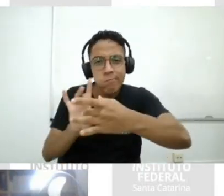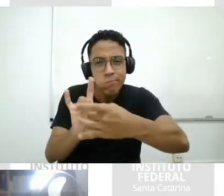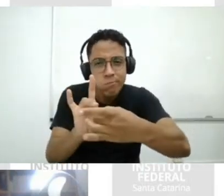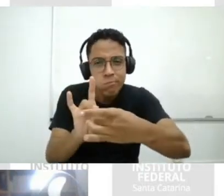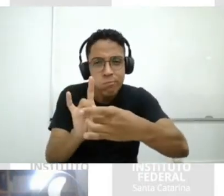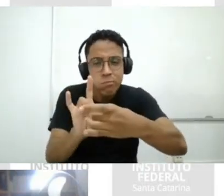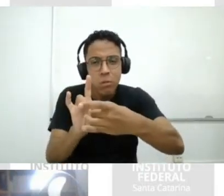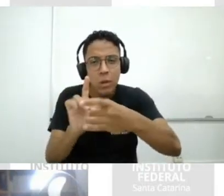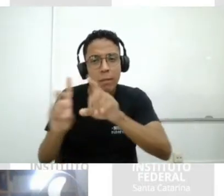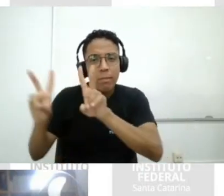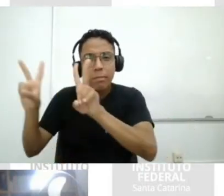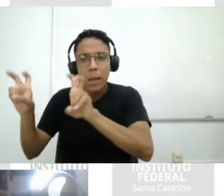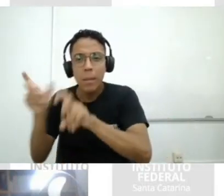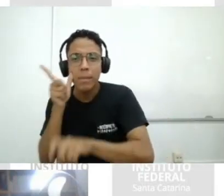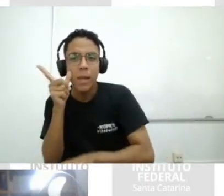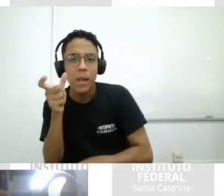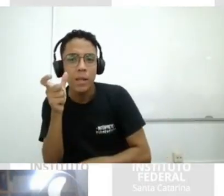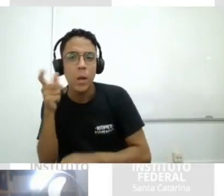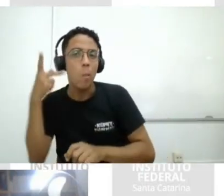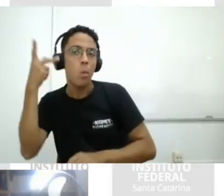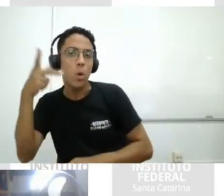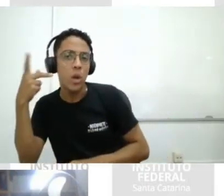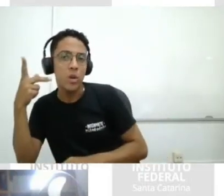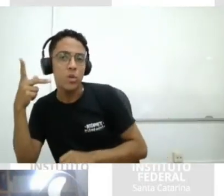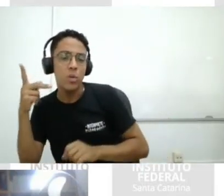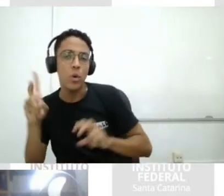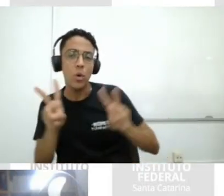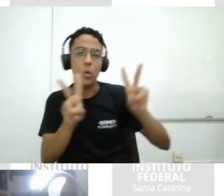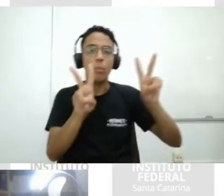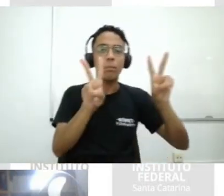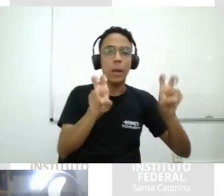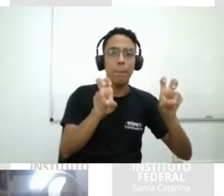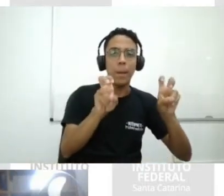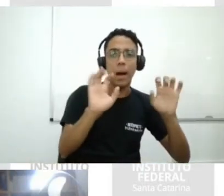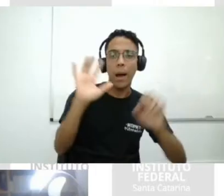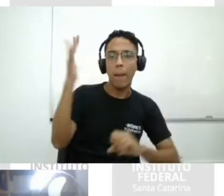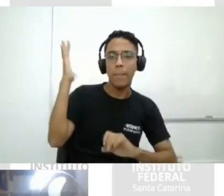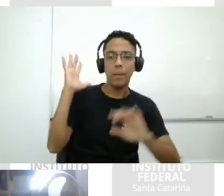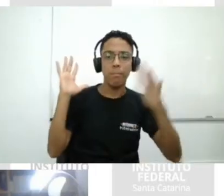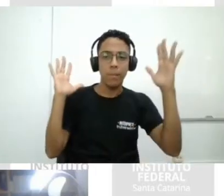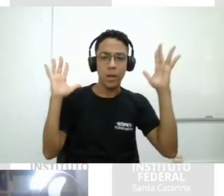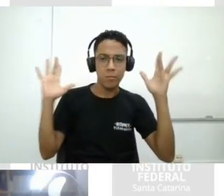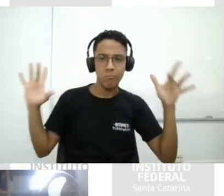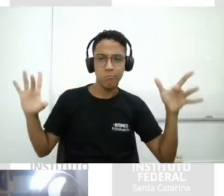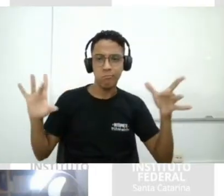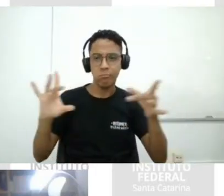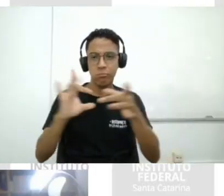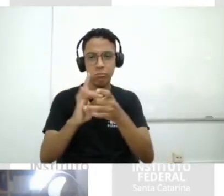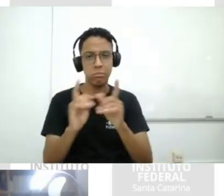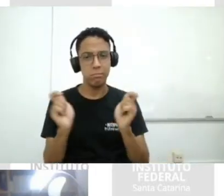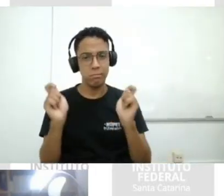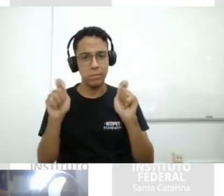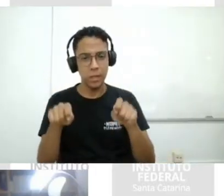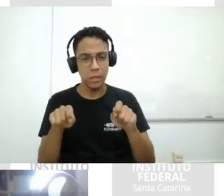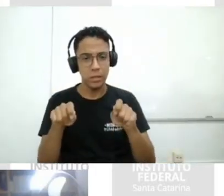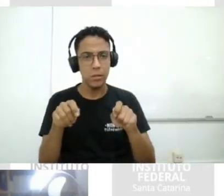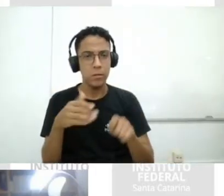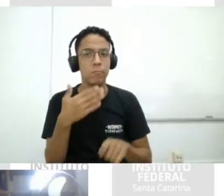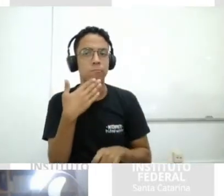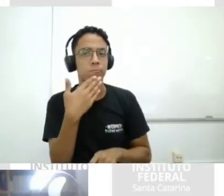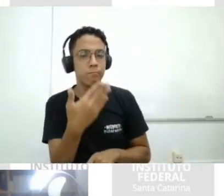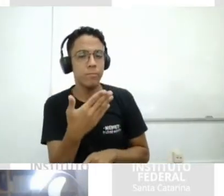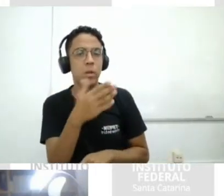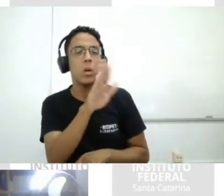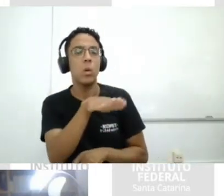as necessidades ambientais? E eu peço licença para o Antônio para acrescentar o